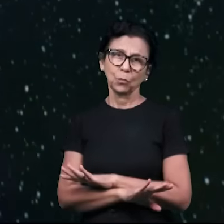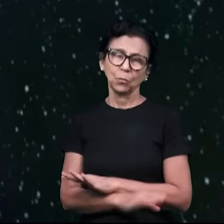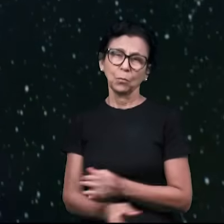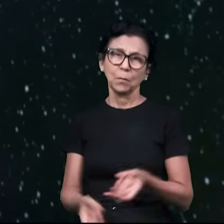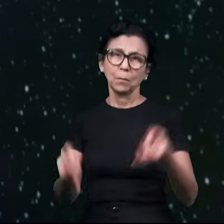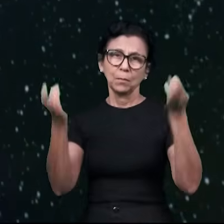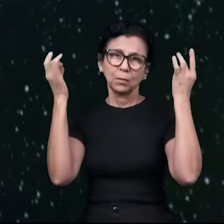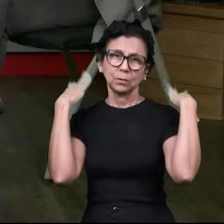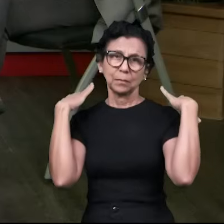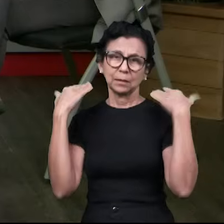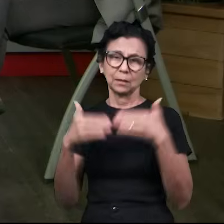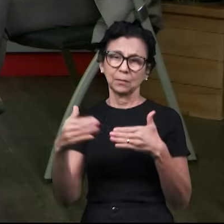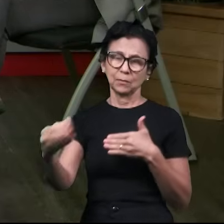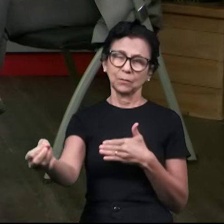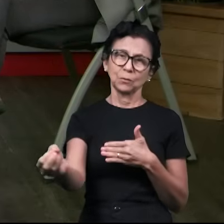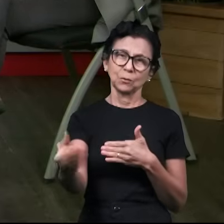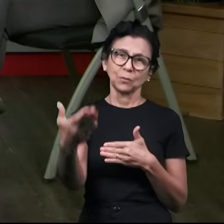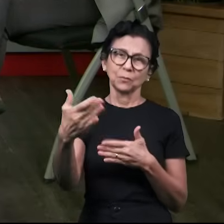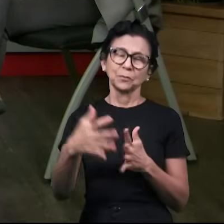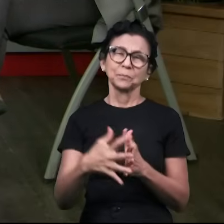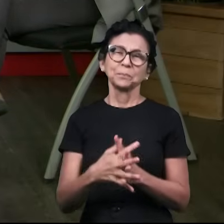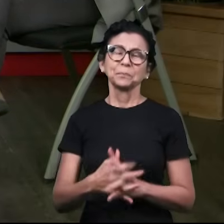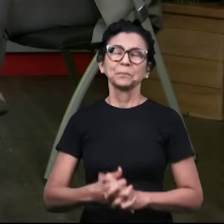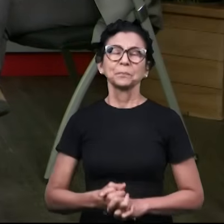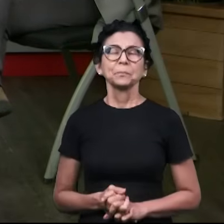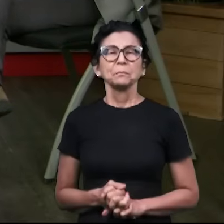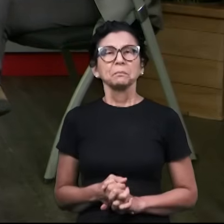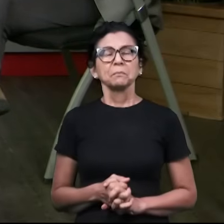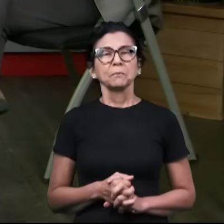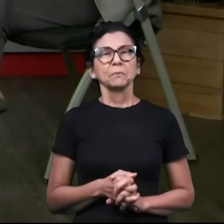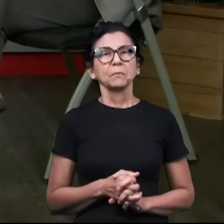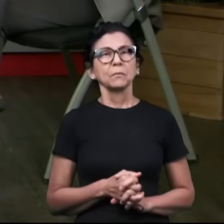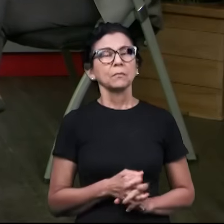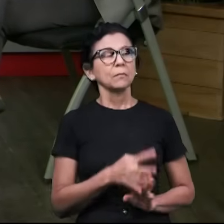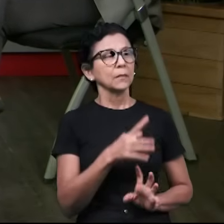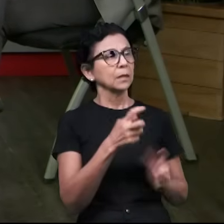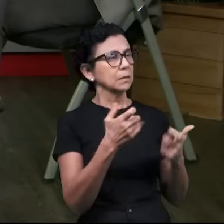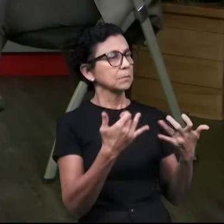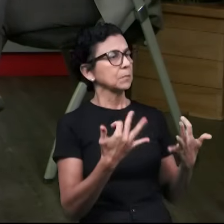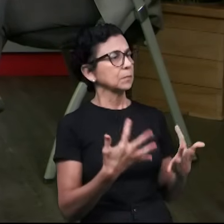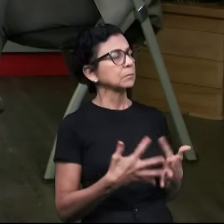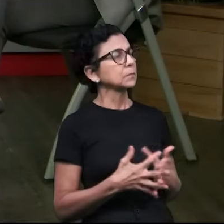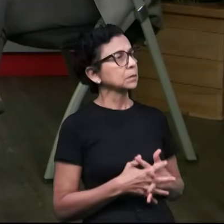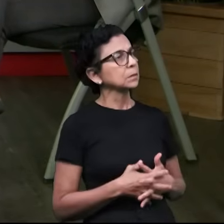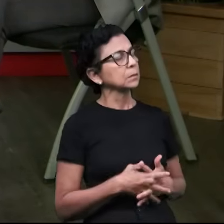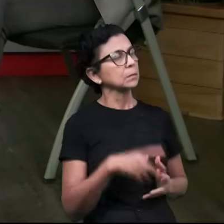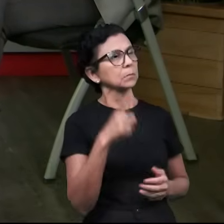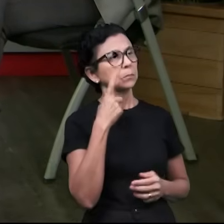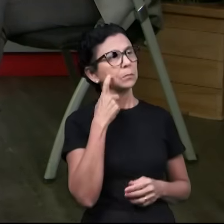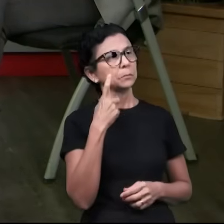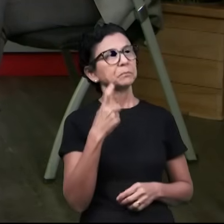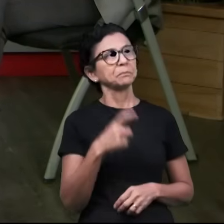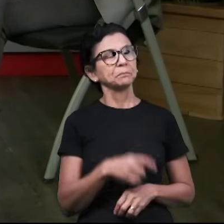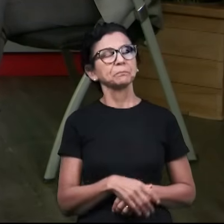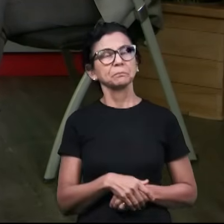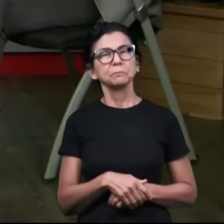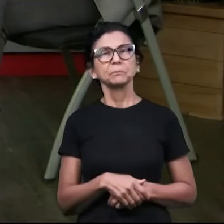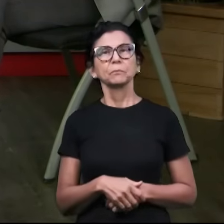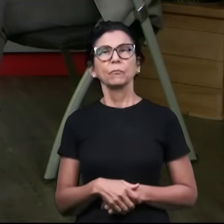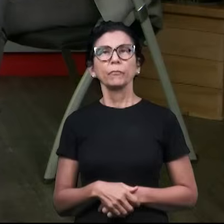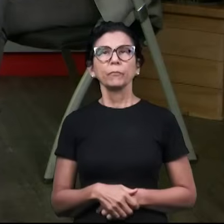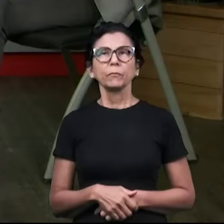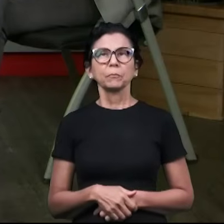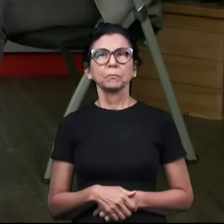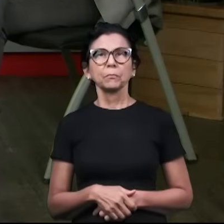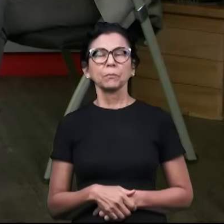fará novo. Glória a Jesus. Essa explicação que você deu, ela é muito interessante, dentre muitos